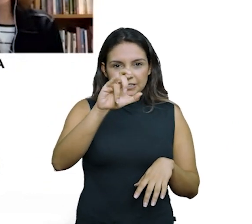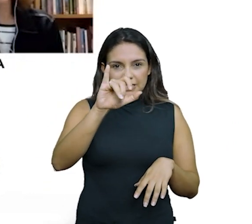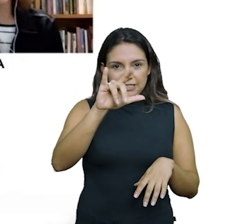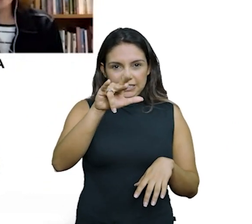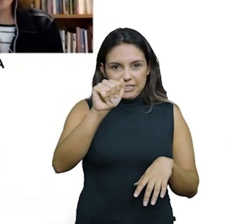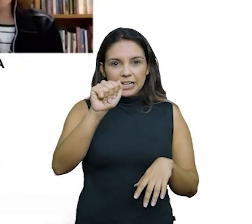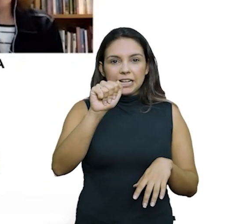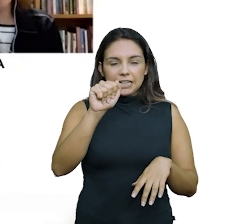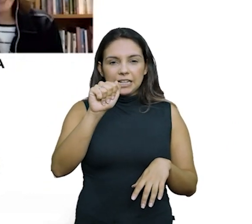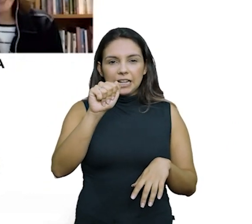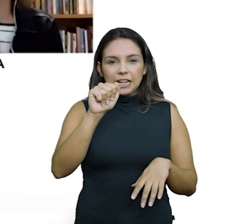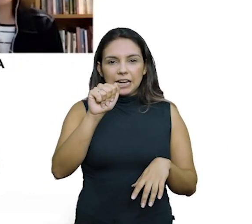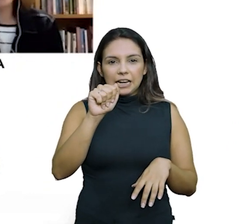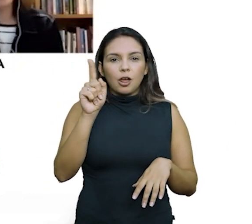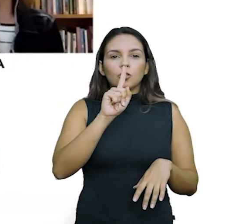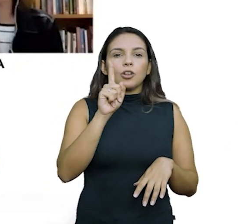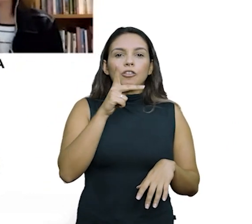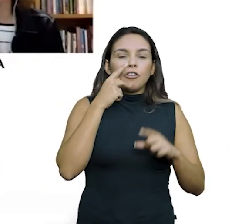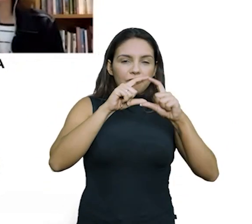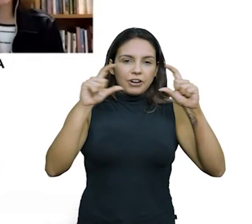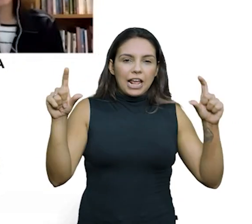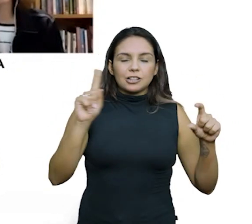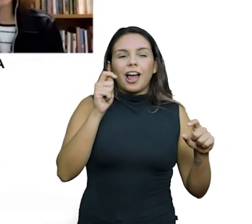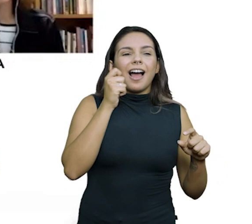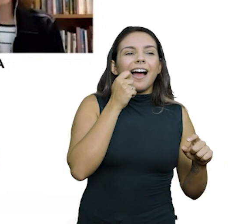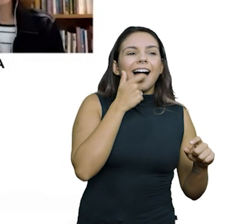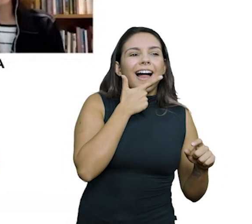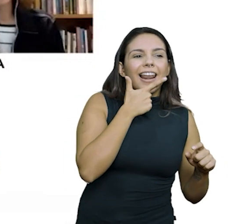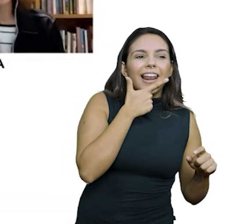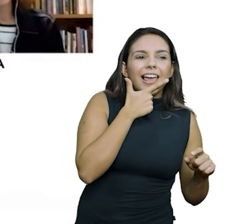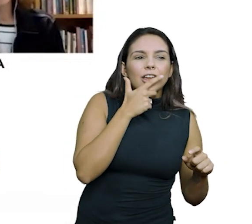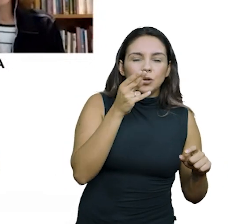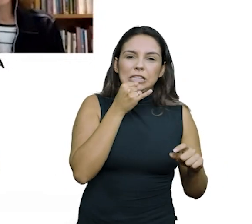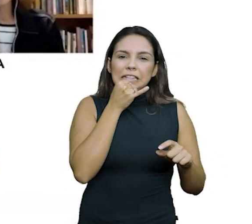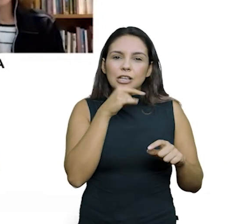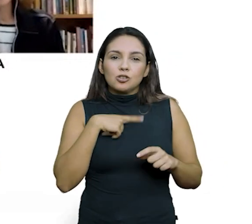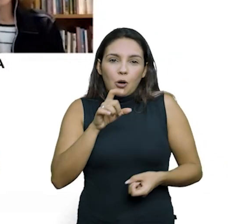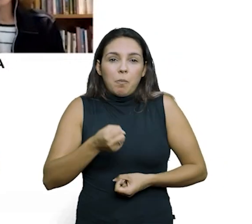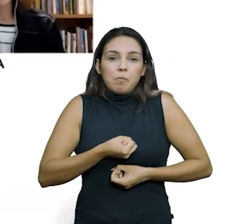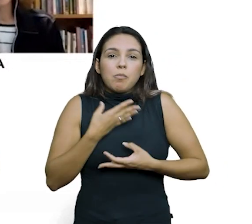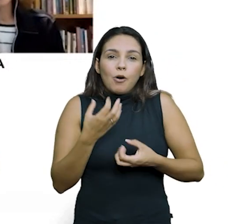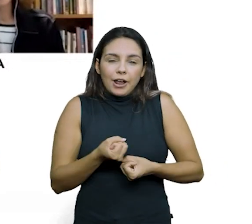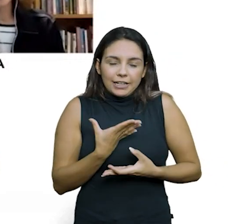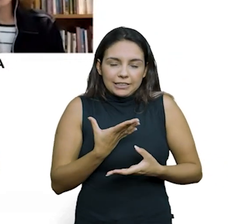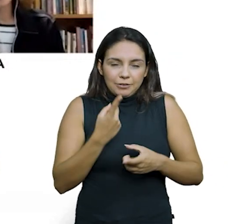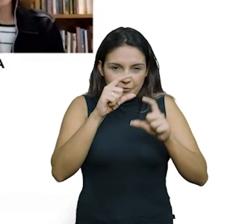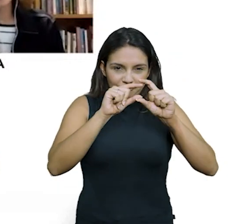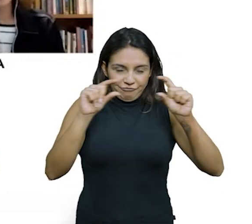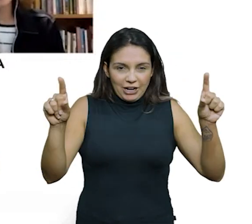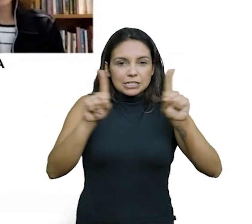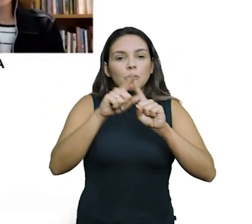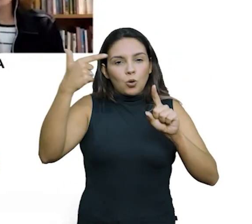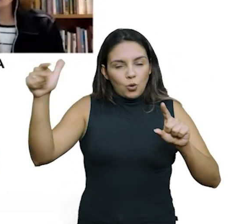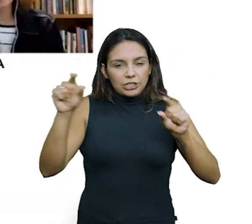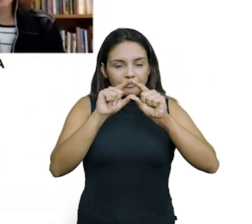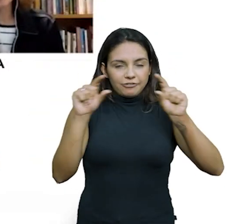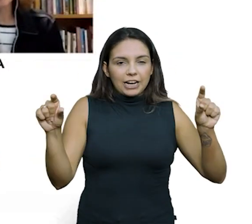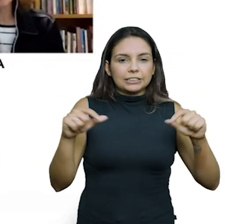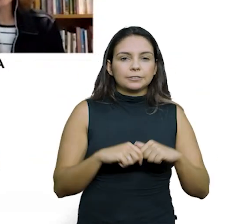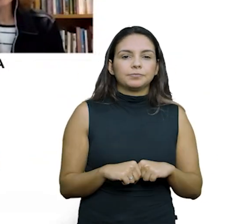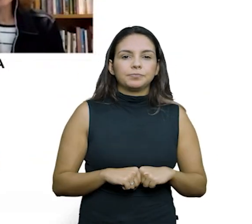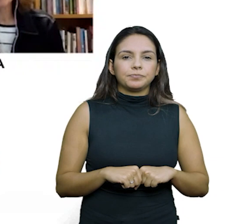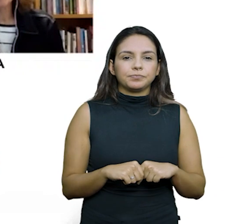Sou Triste, Sou Poeta. Mas me veio uma frase do Mayakovsky, que é pouco falada, mas ele tem uma frase que eu acho